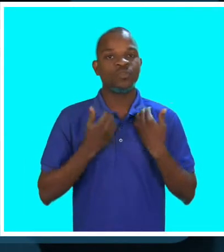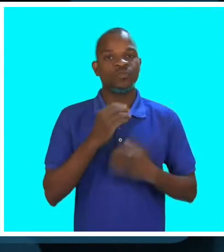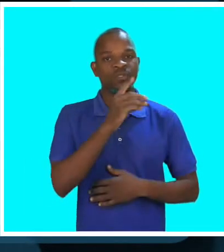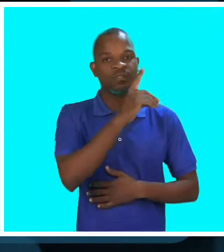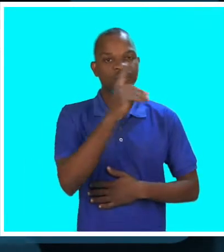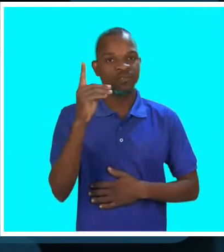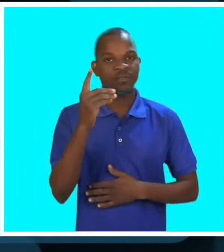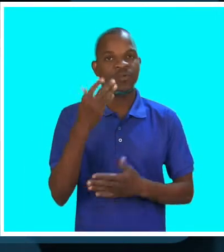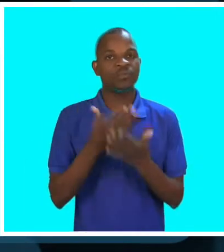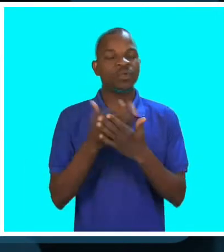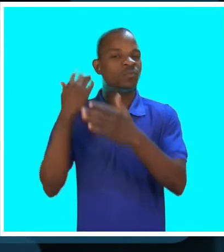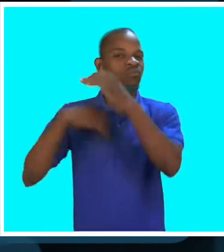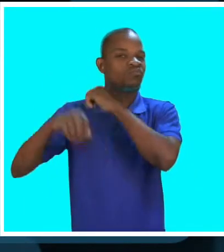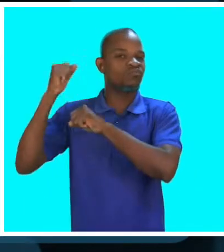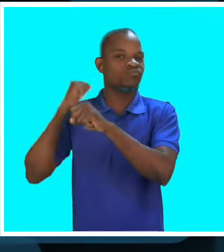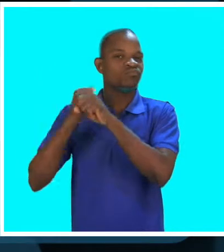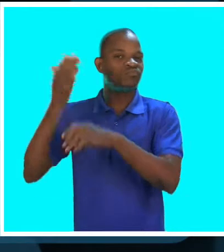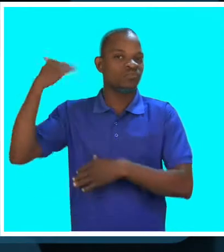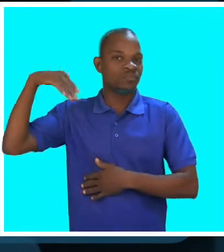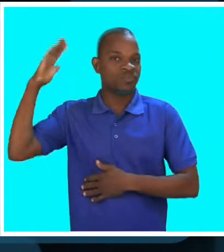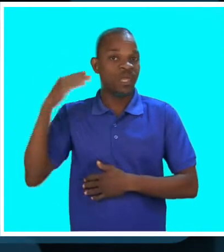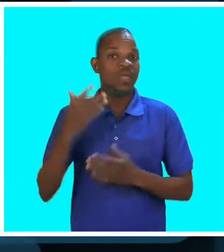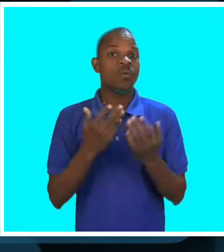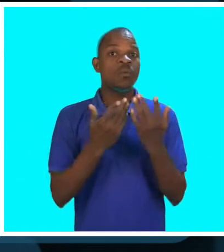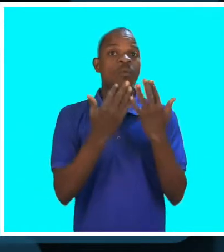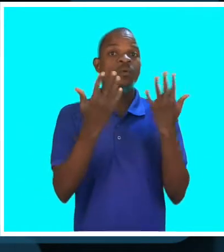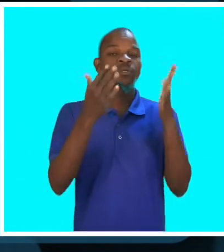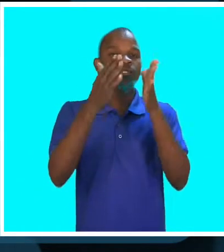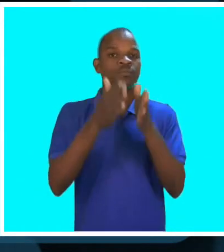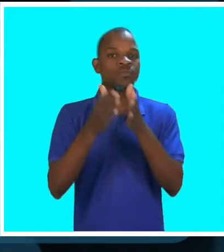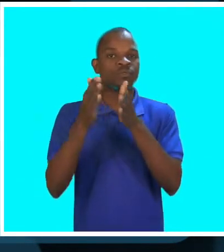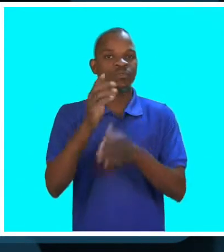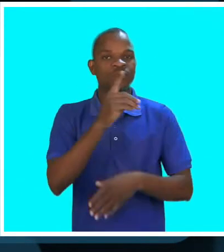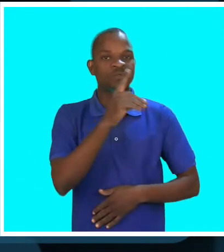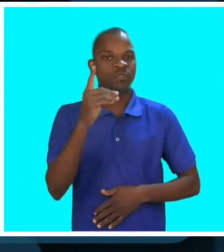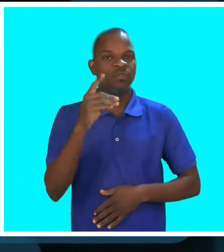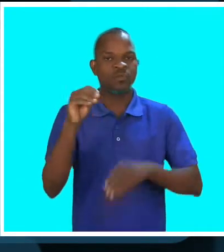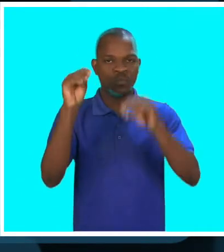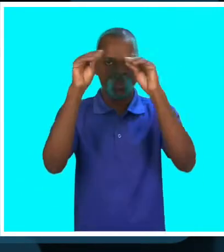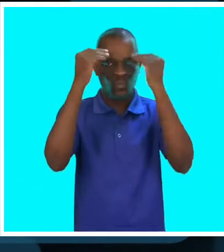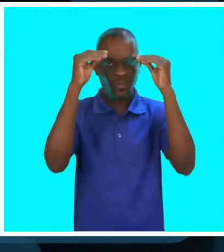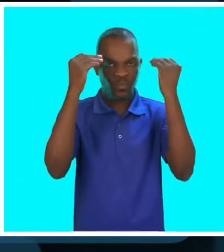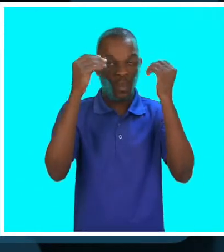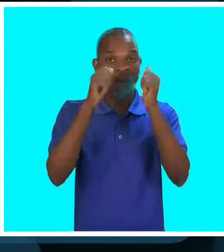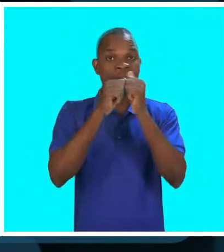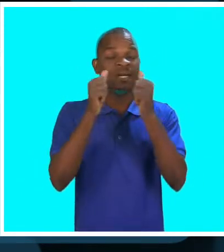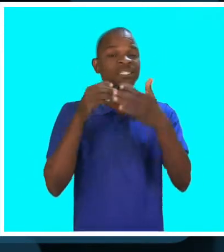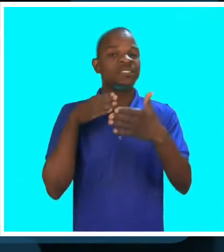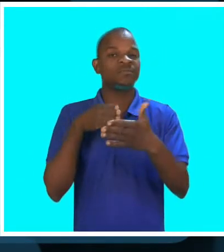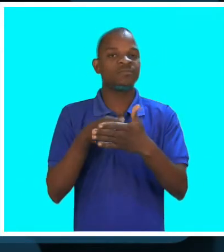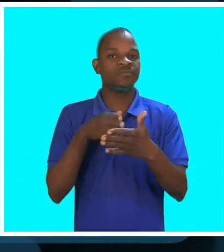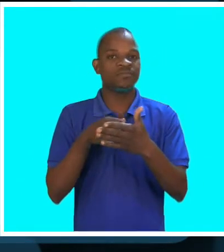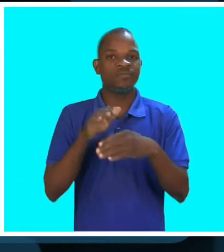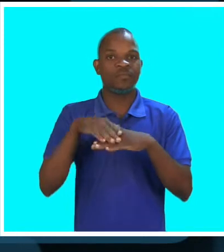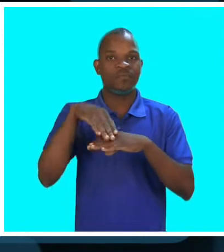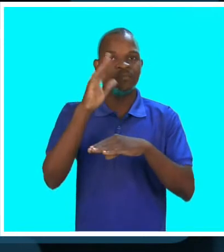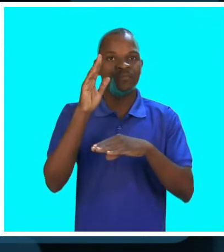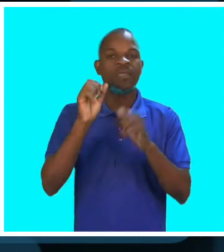viste que nos anos passados maior parte deles eram formados e com muitas dificuldades